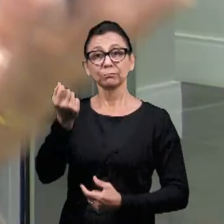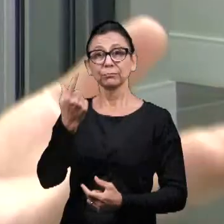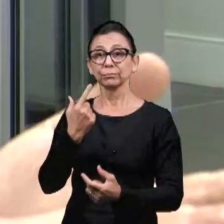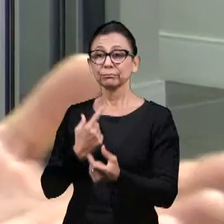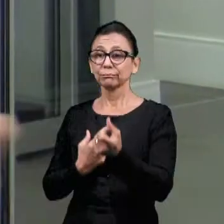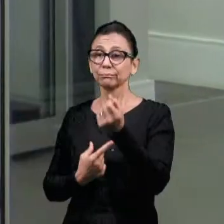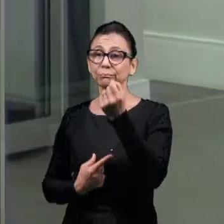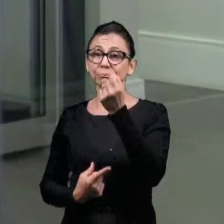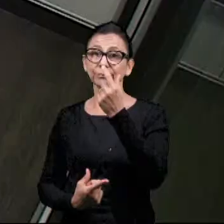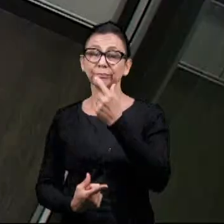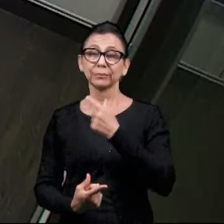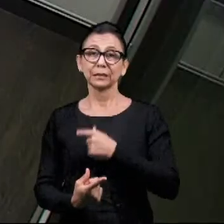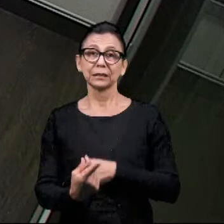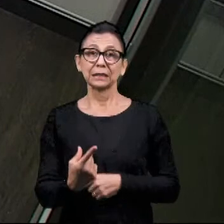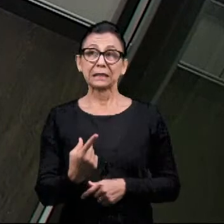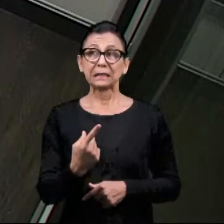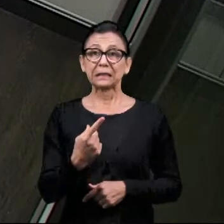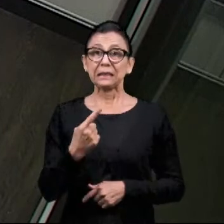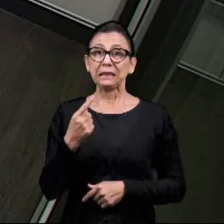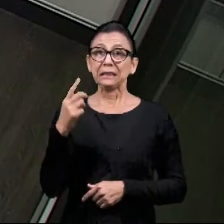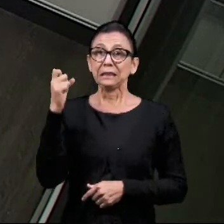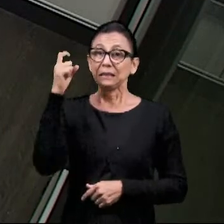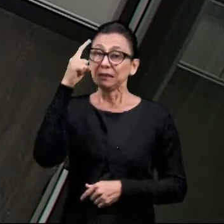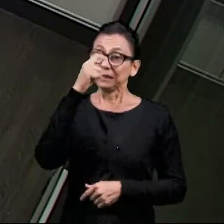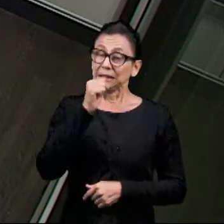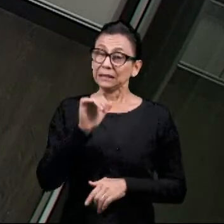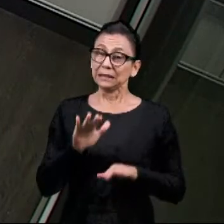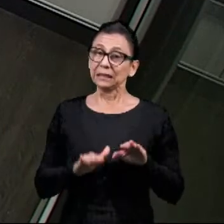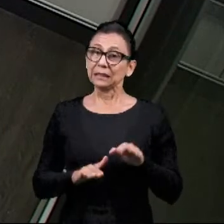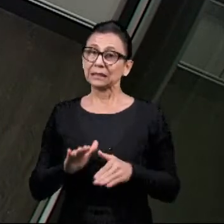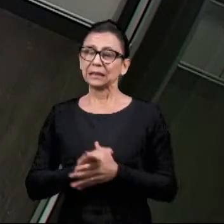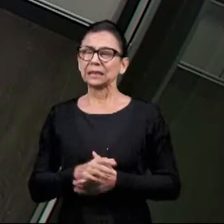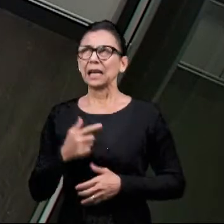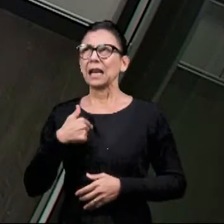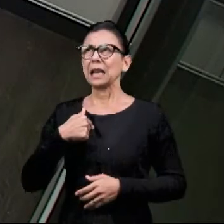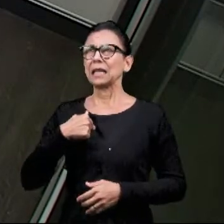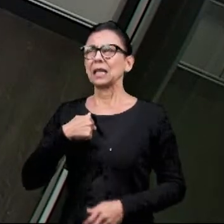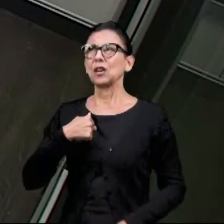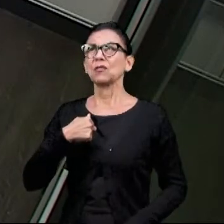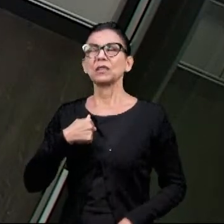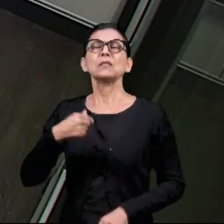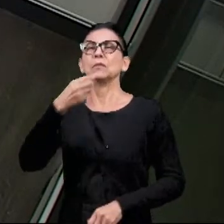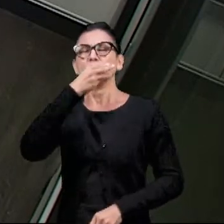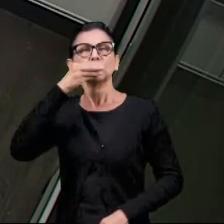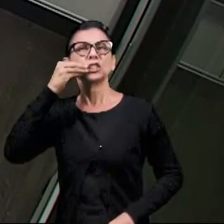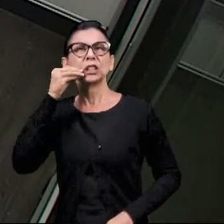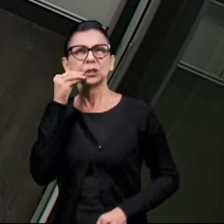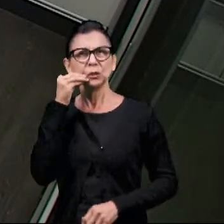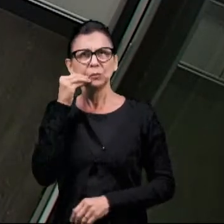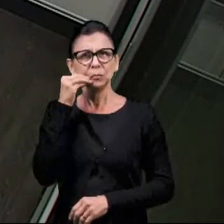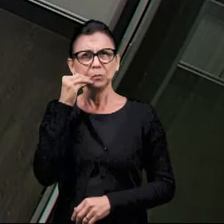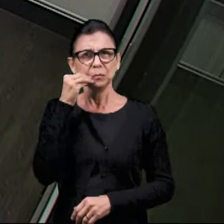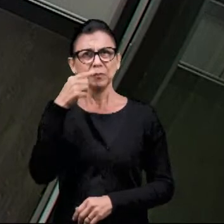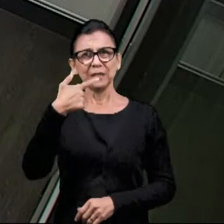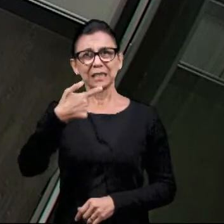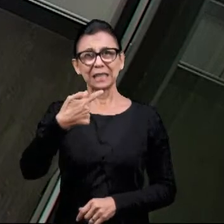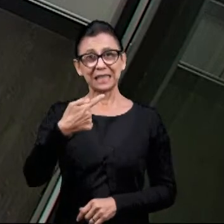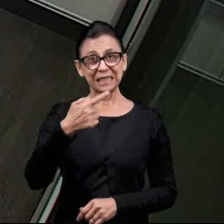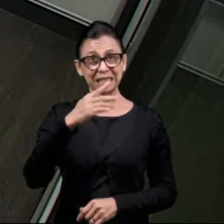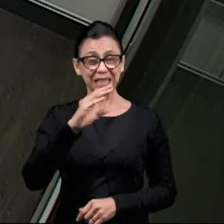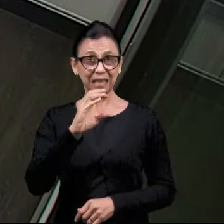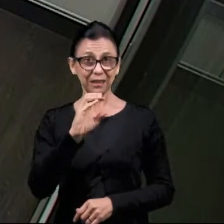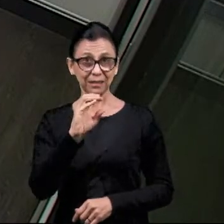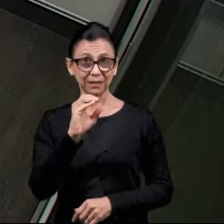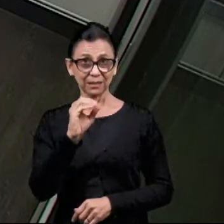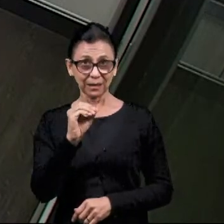tinha mais jeito. E uma vez eu falei: não, eu vou fazer jejum. Aí fiz 70 jejuns seguidos de